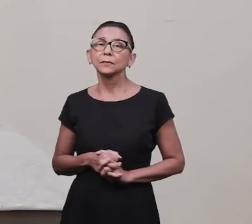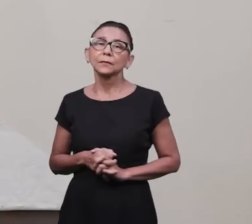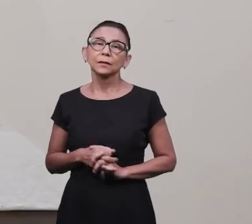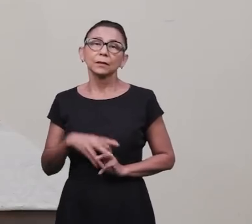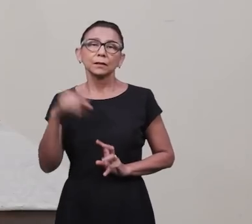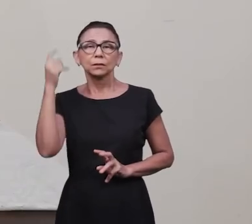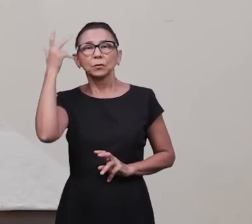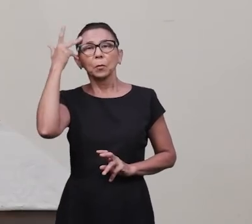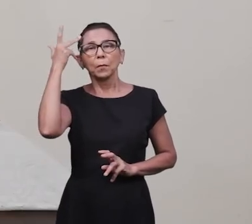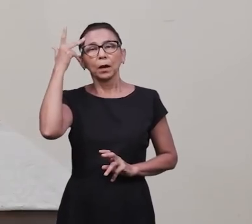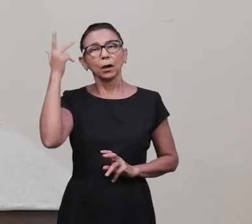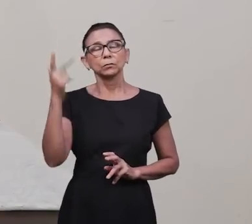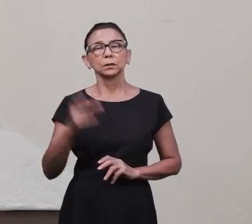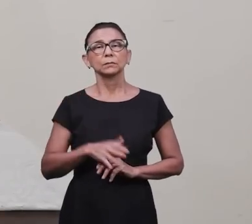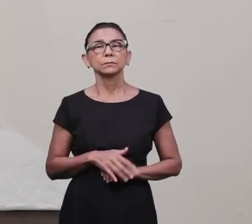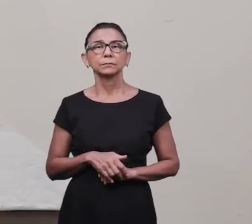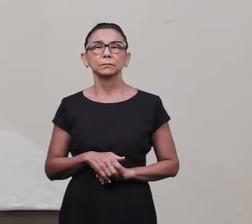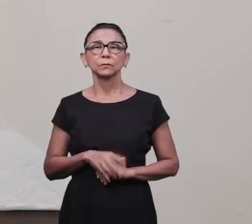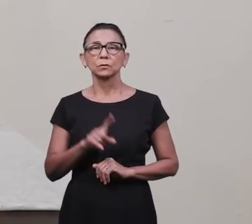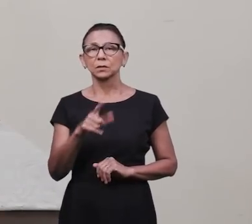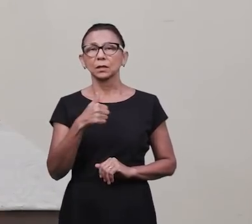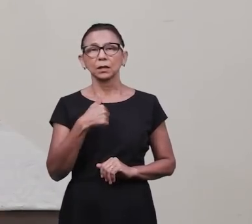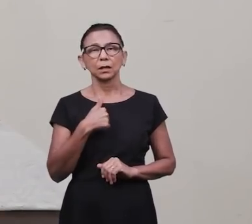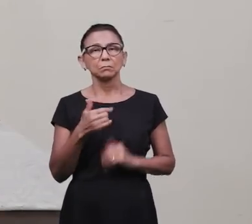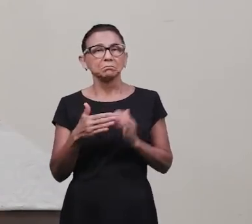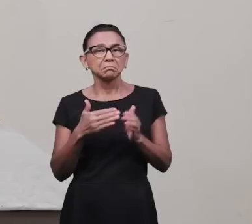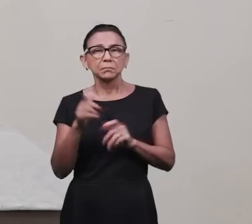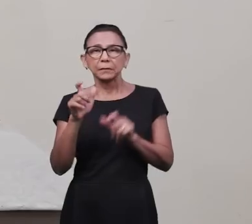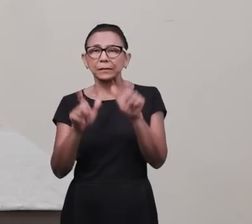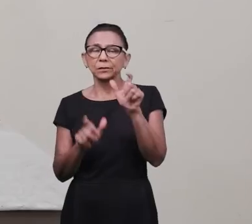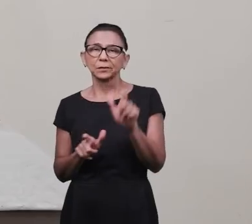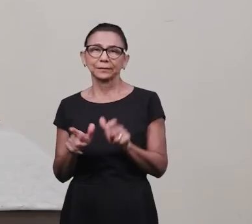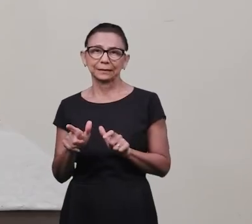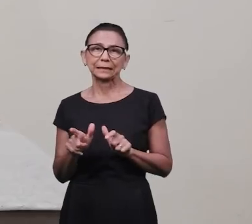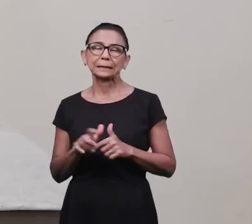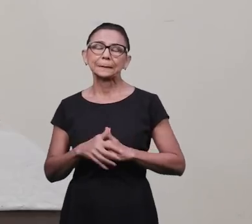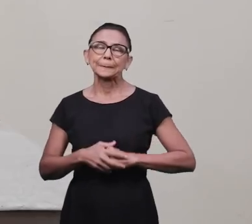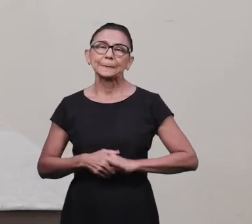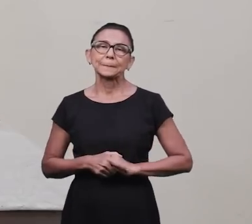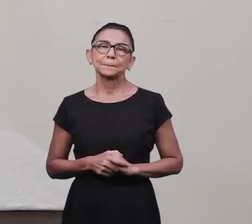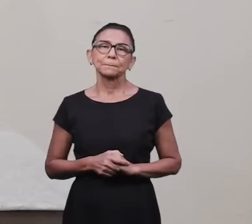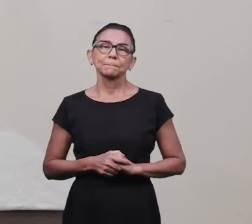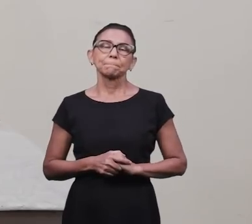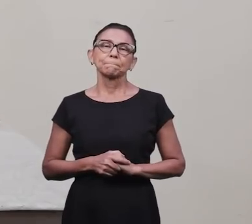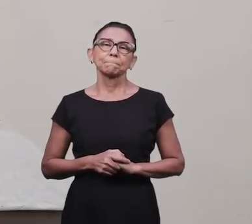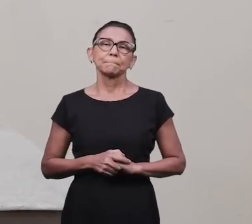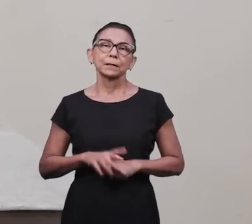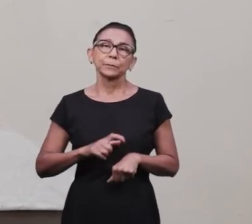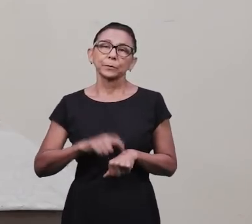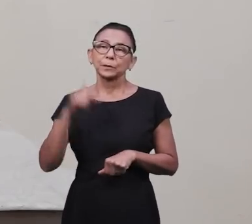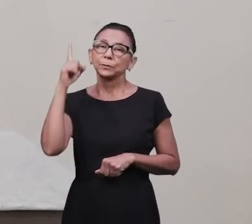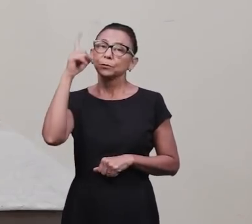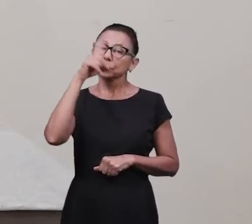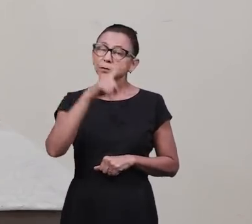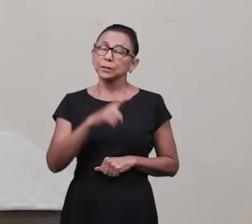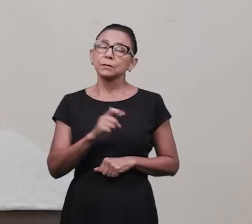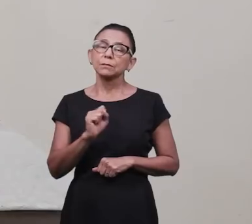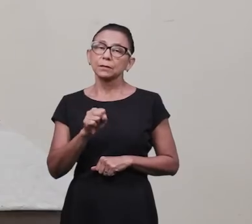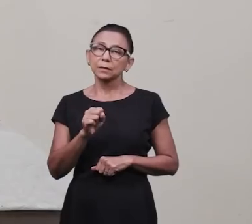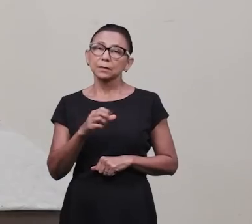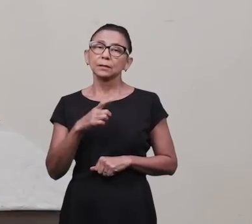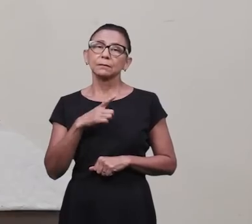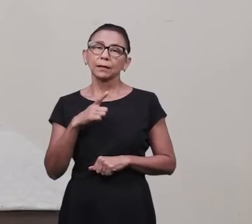nossa caminhada, porque Deus está nos dando um ensino nesta jornada. Ele nos está